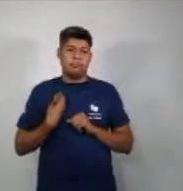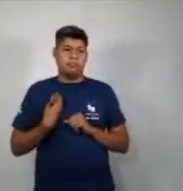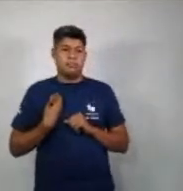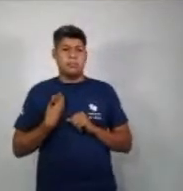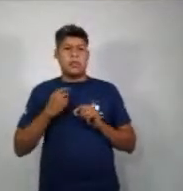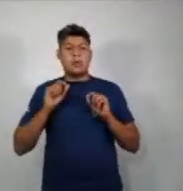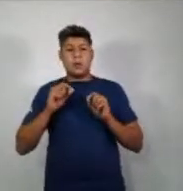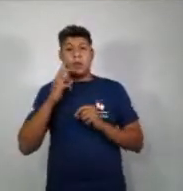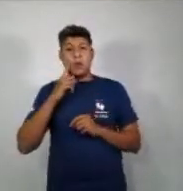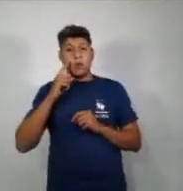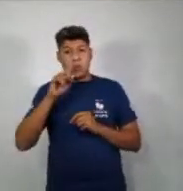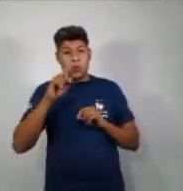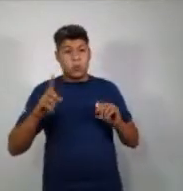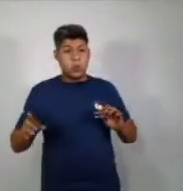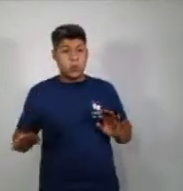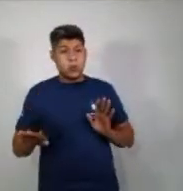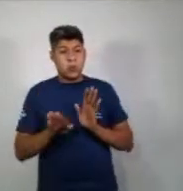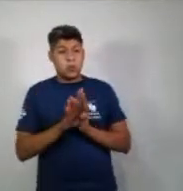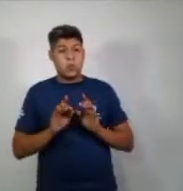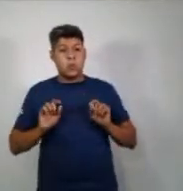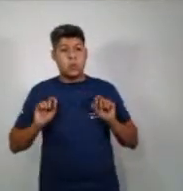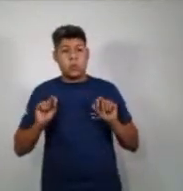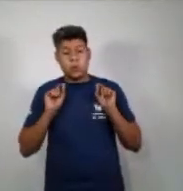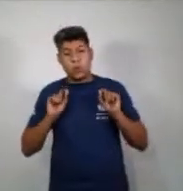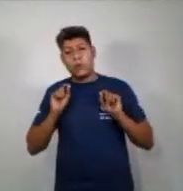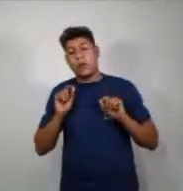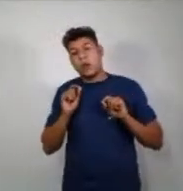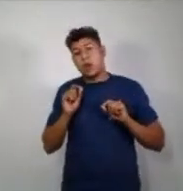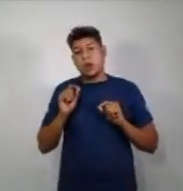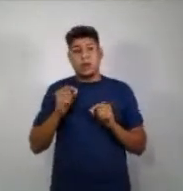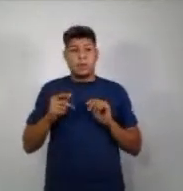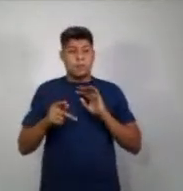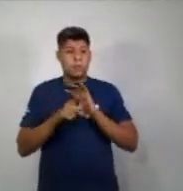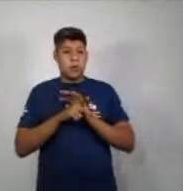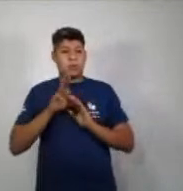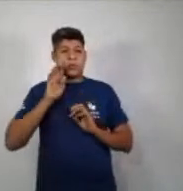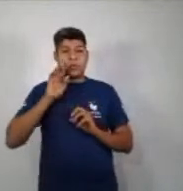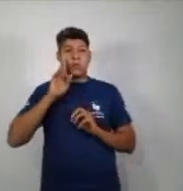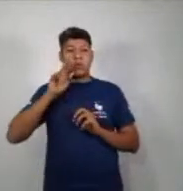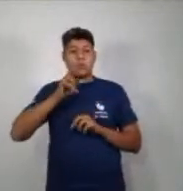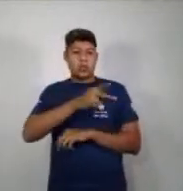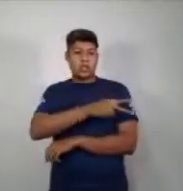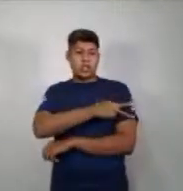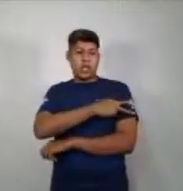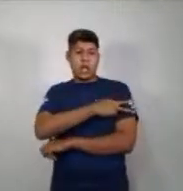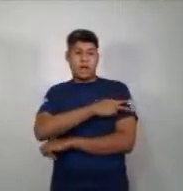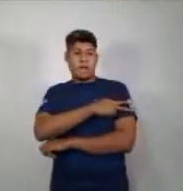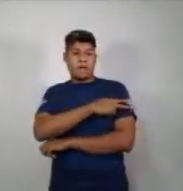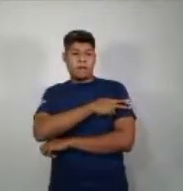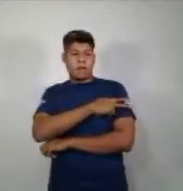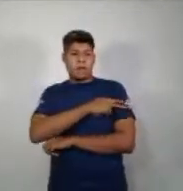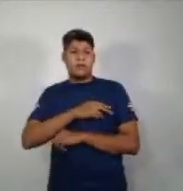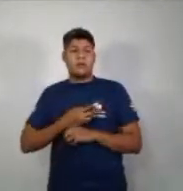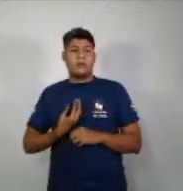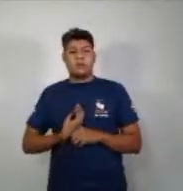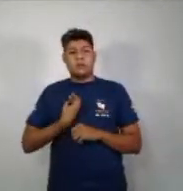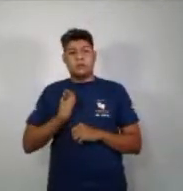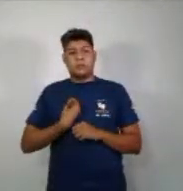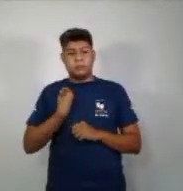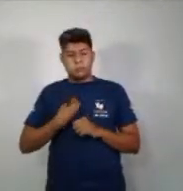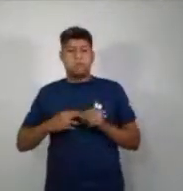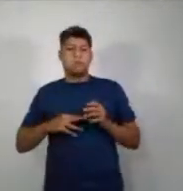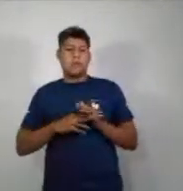um dia ele chega no. Esse patrão dele, esse chefe desse bureau, né, de